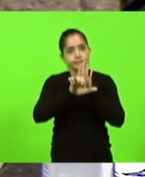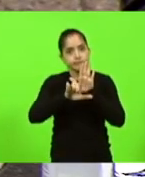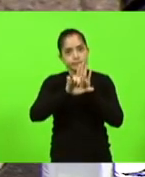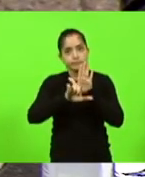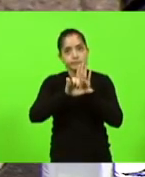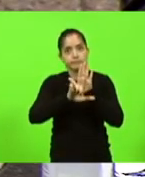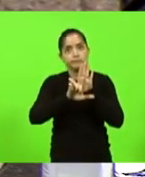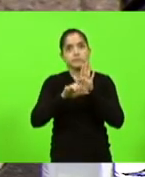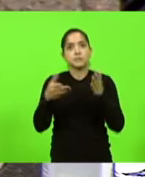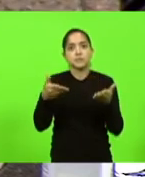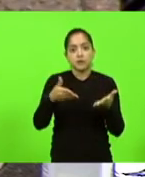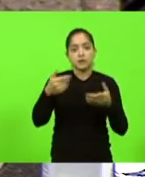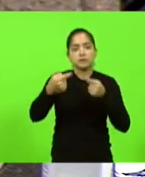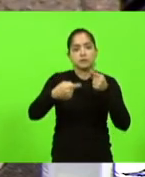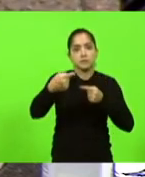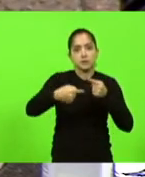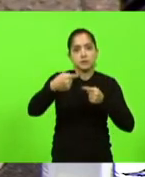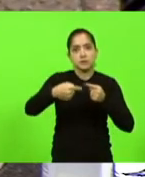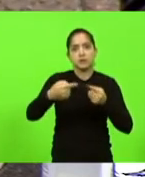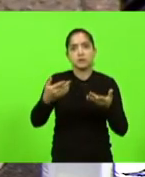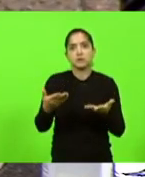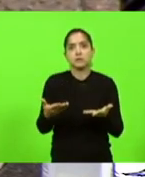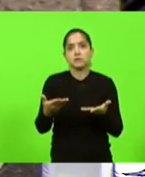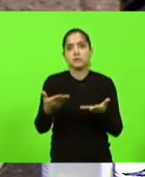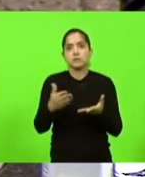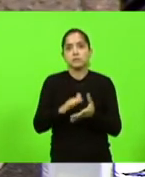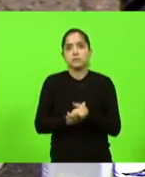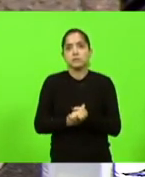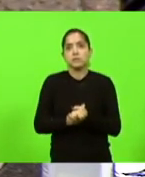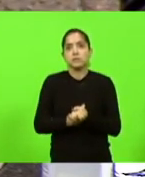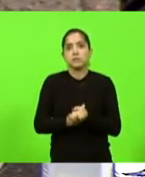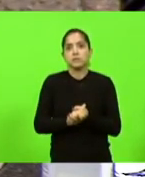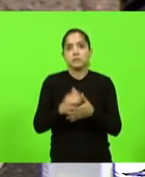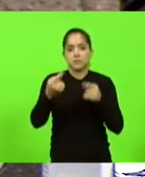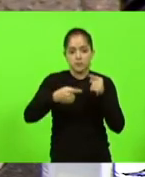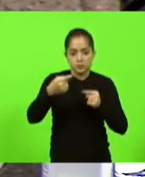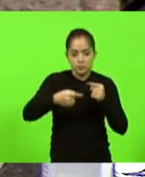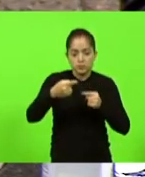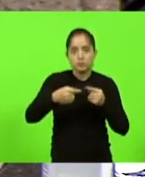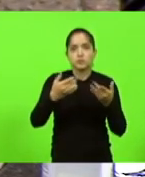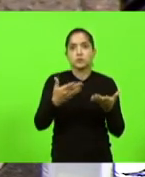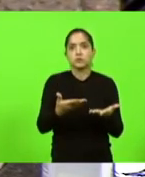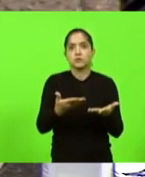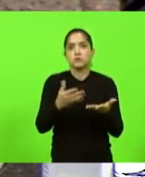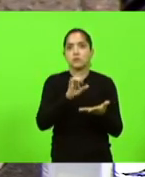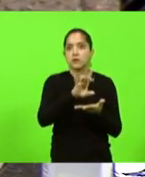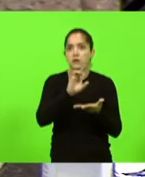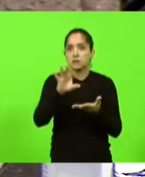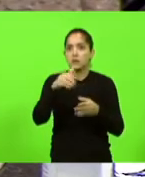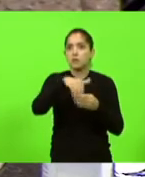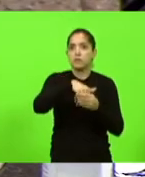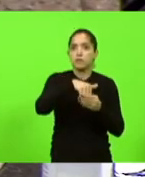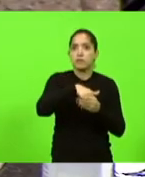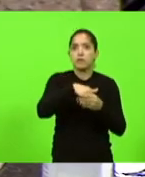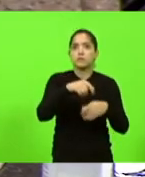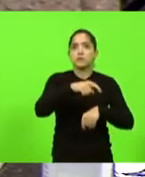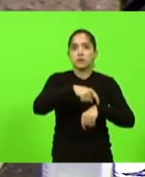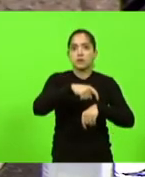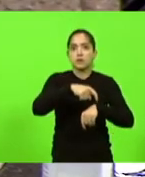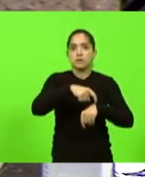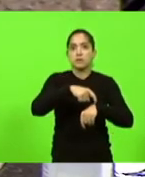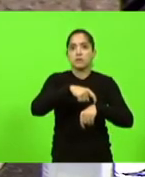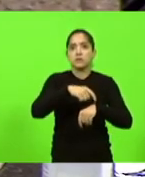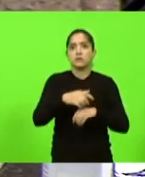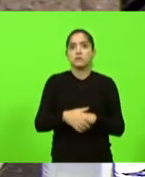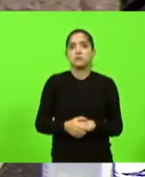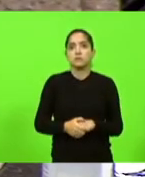Legislar, está aqui, é debater, pô. Não, mas eu estou debatendo. Cada um vota e depois, na hora de votar.